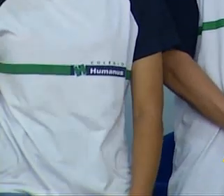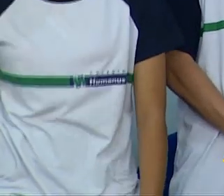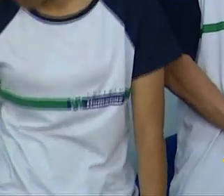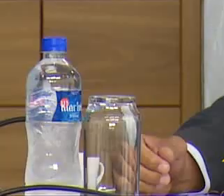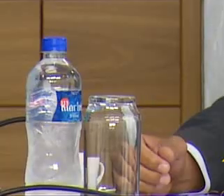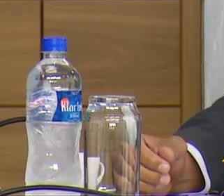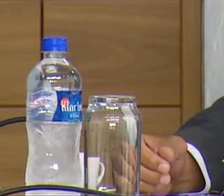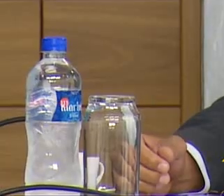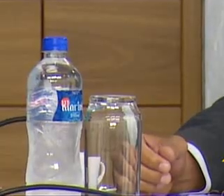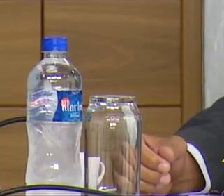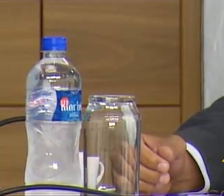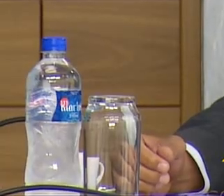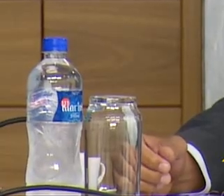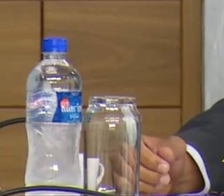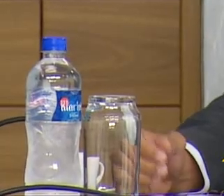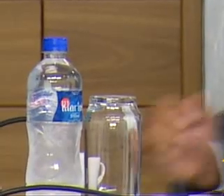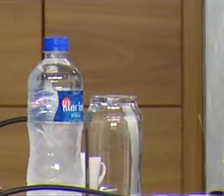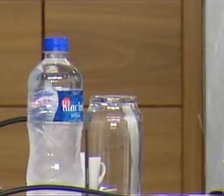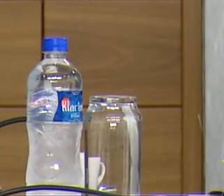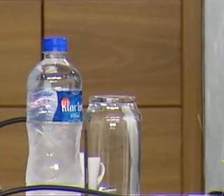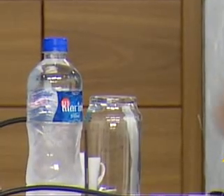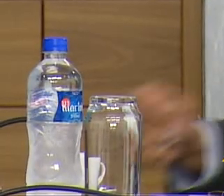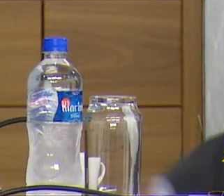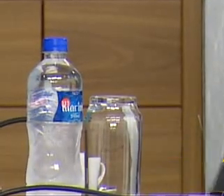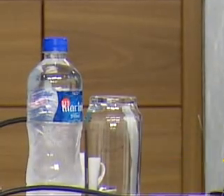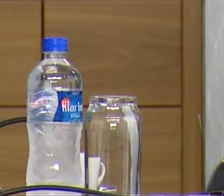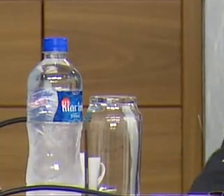Estive lá alguns anos atrás fazendo uma palestra.